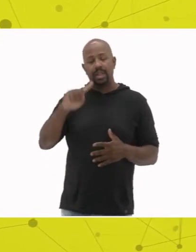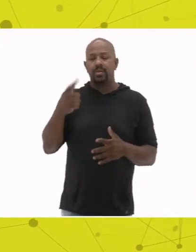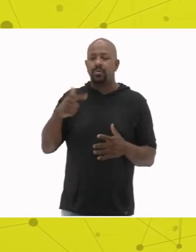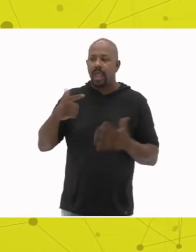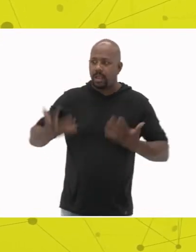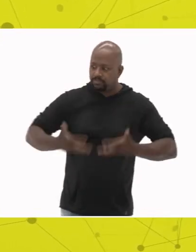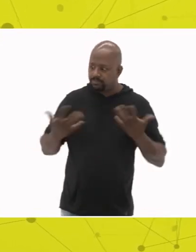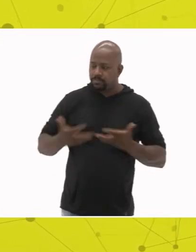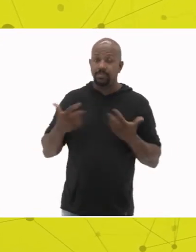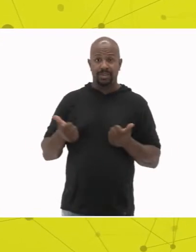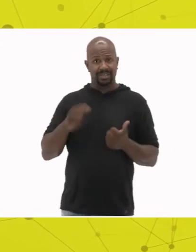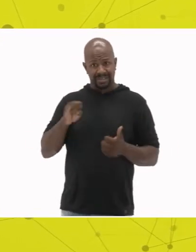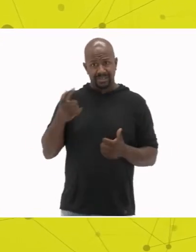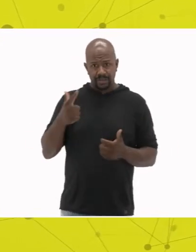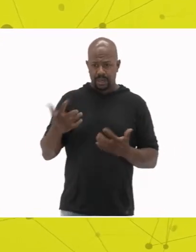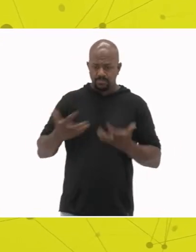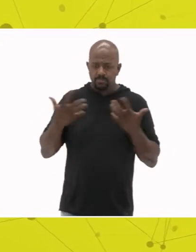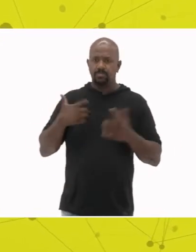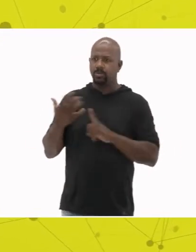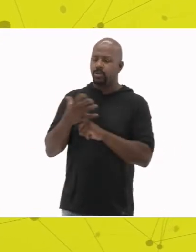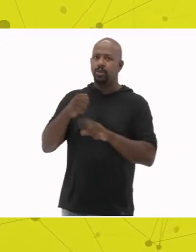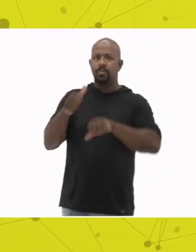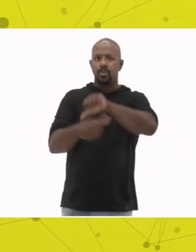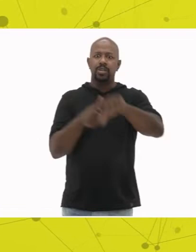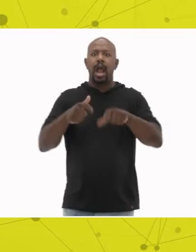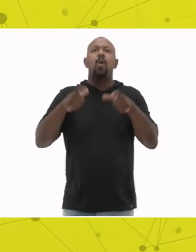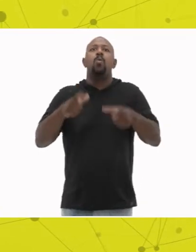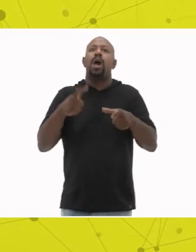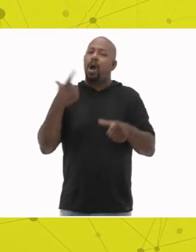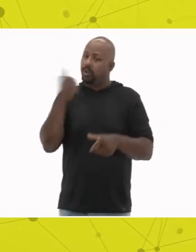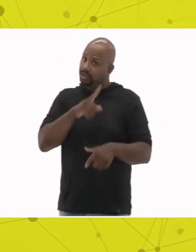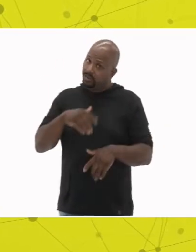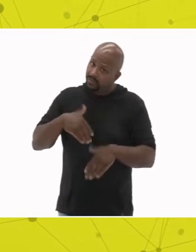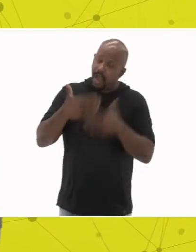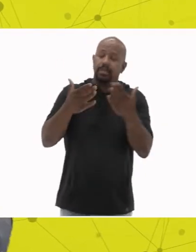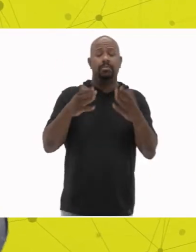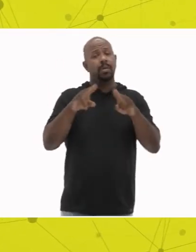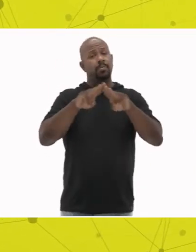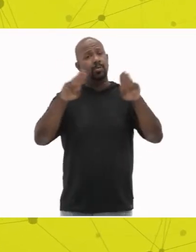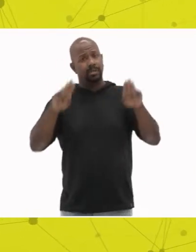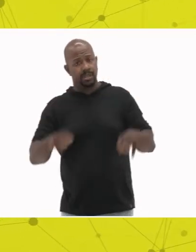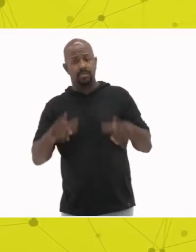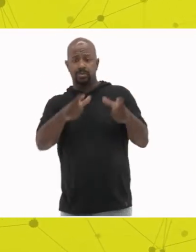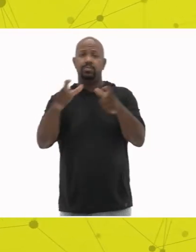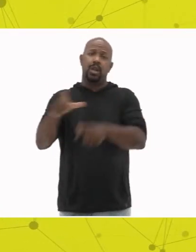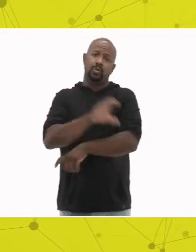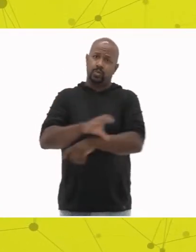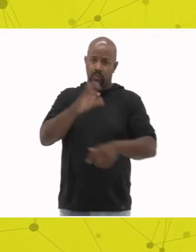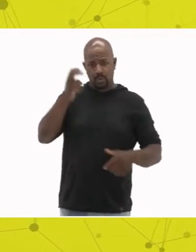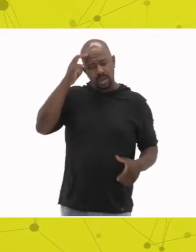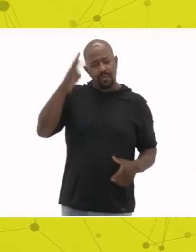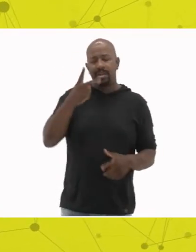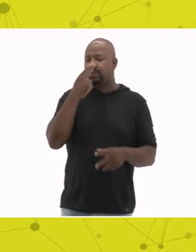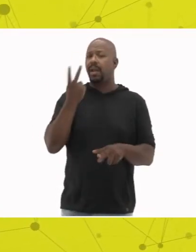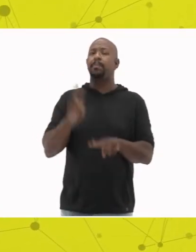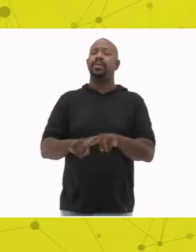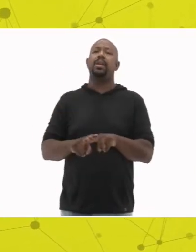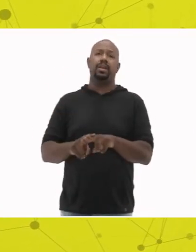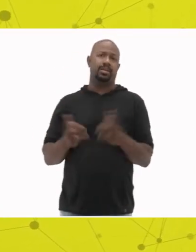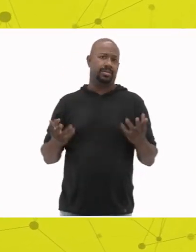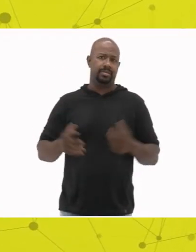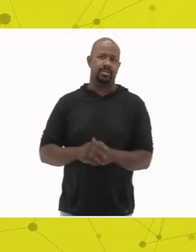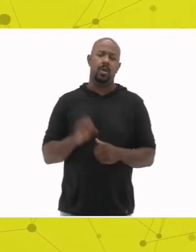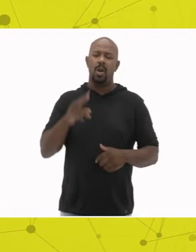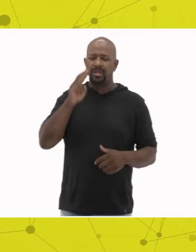um momento de estimulação. Sem esse poder de modificar o lugar onde se vai, também os museus e espaços culturais ficam presos em sua